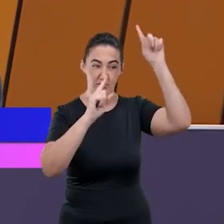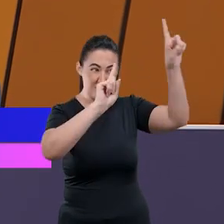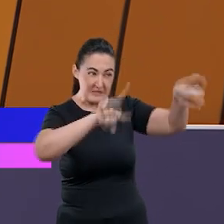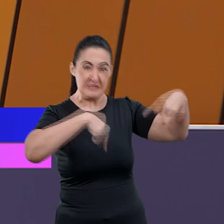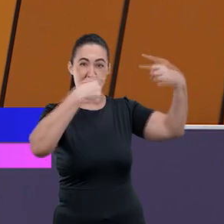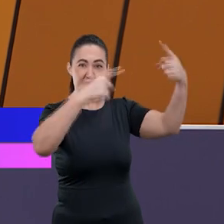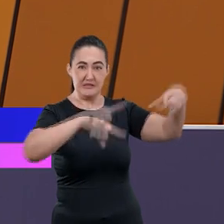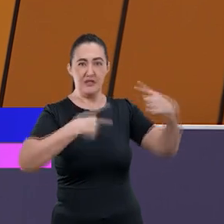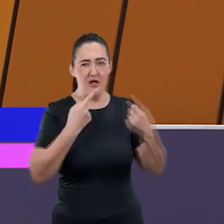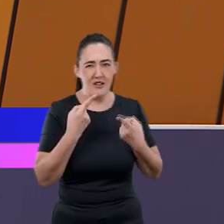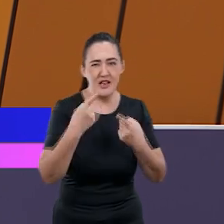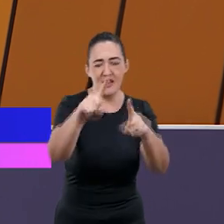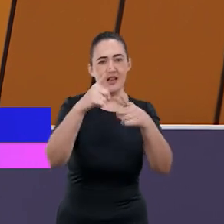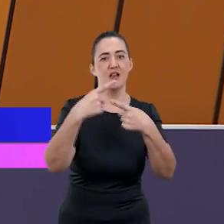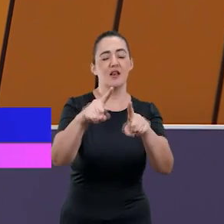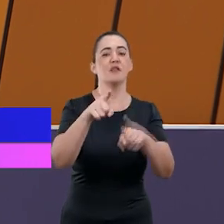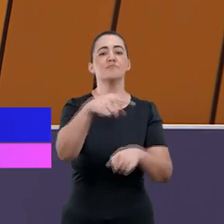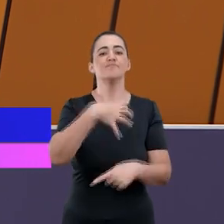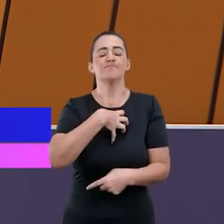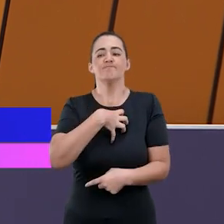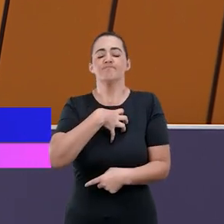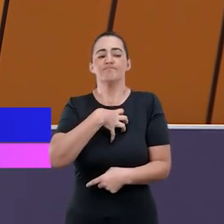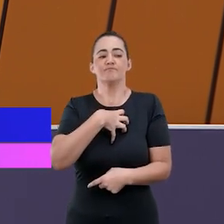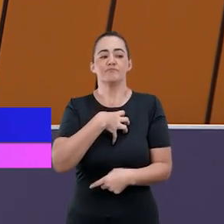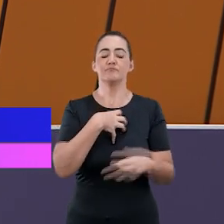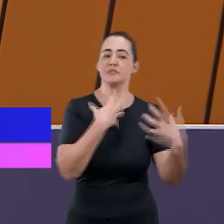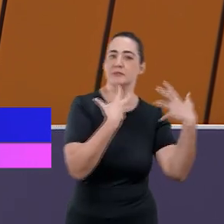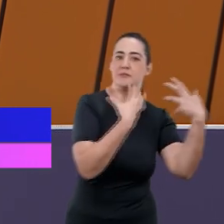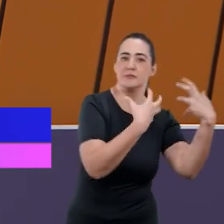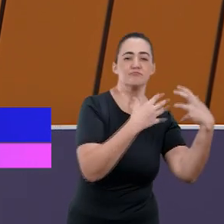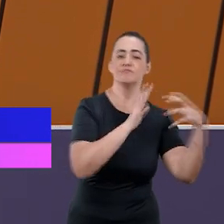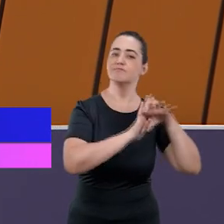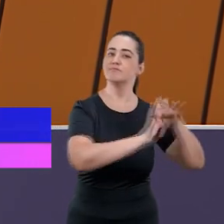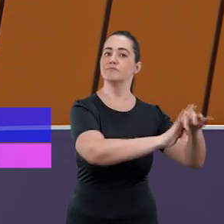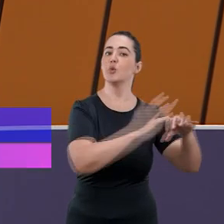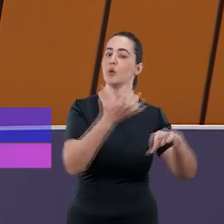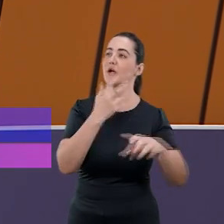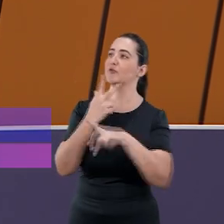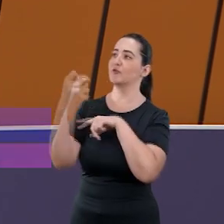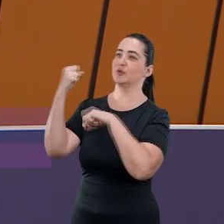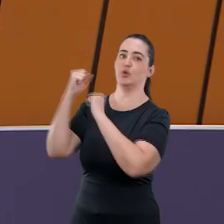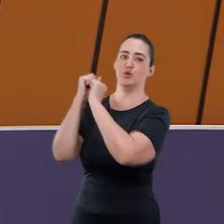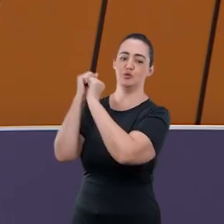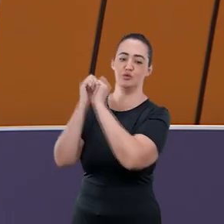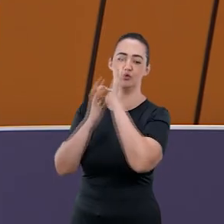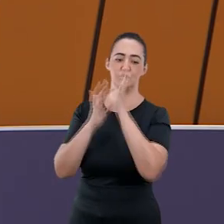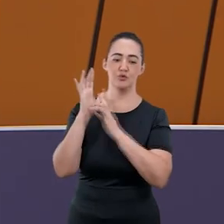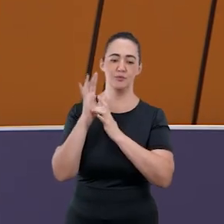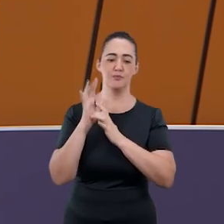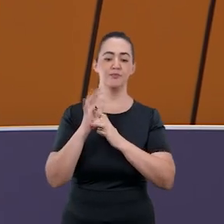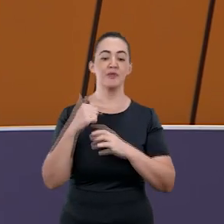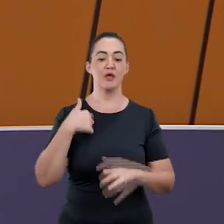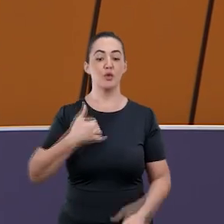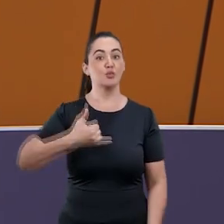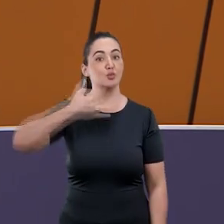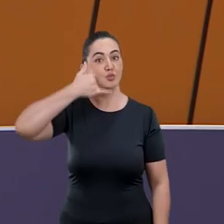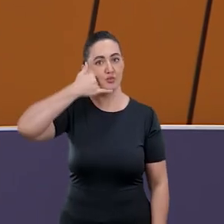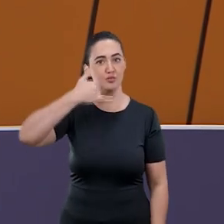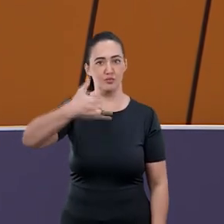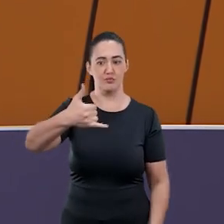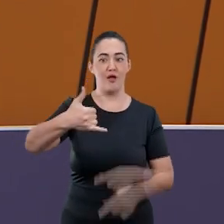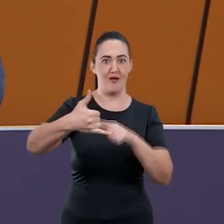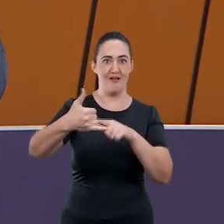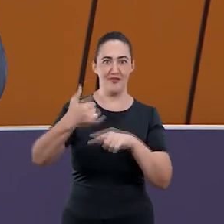não precisa te vencer. Você pode sair vitorioso, você pode sair vitoriosa. Nesse momento, eu estou aqui com o meu celular nas mãos e eu quero